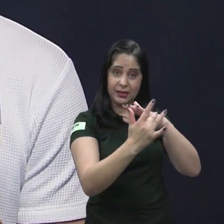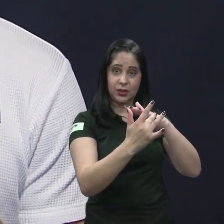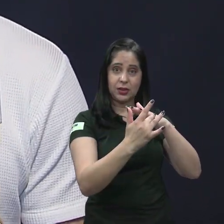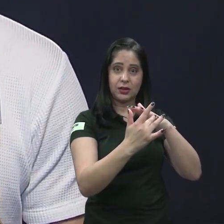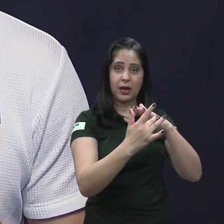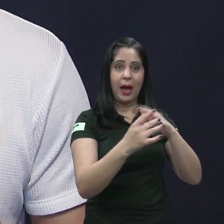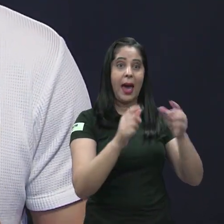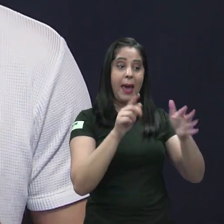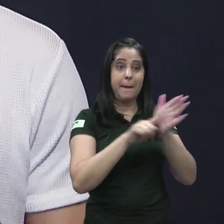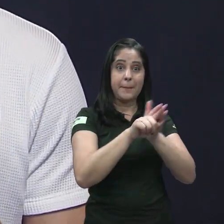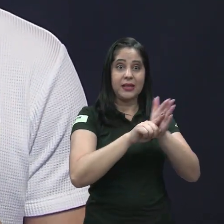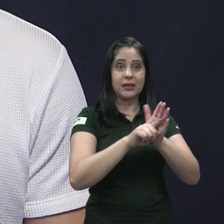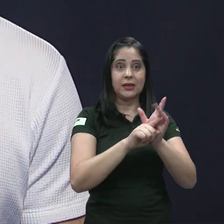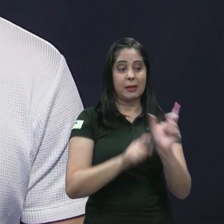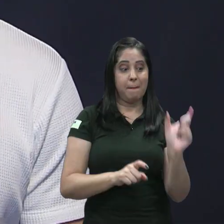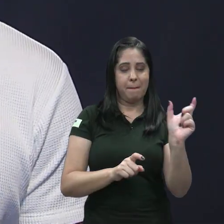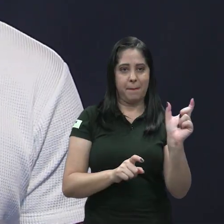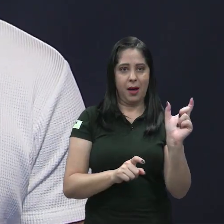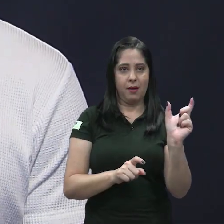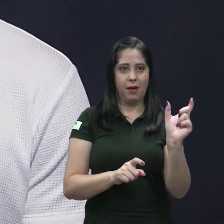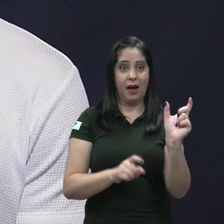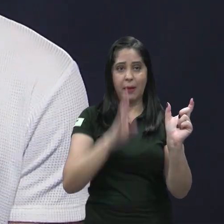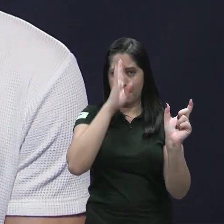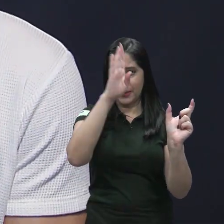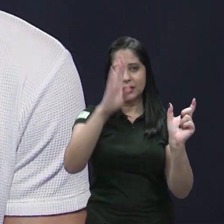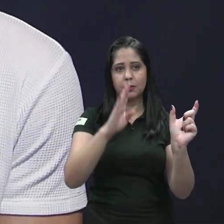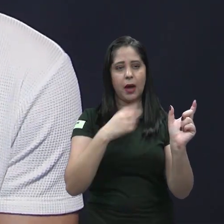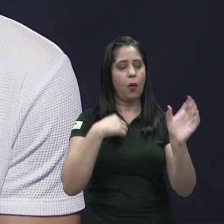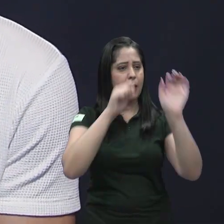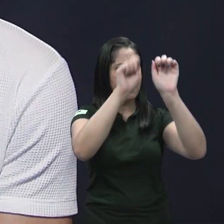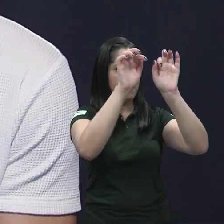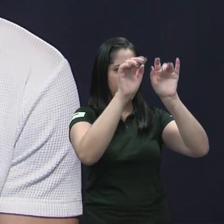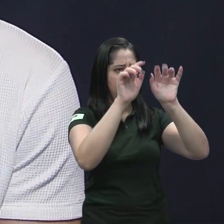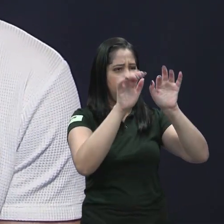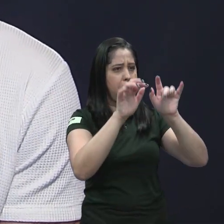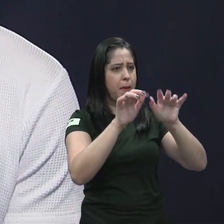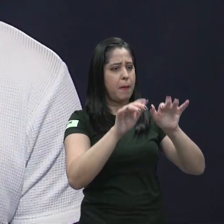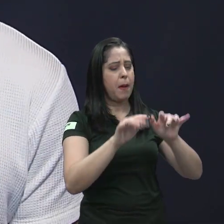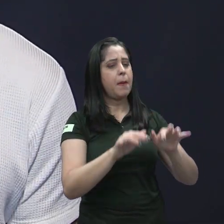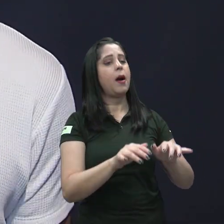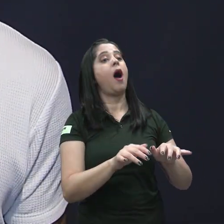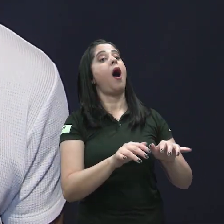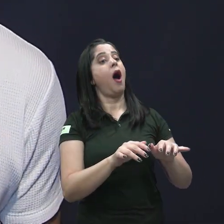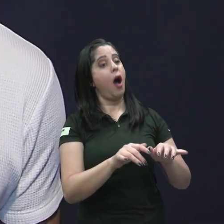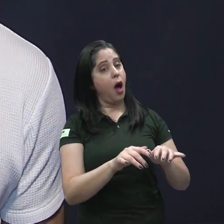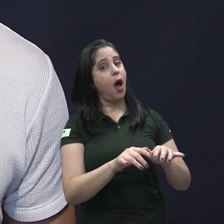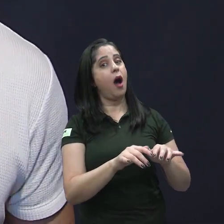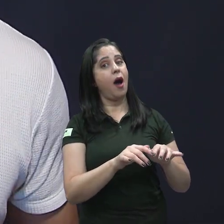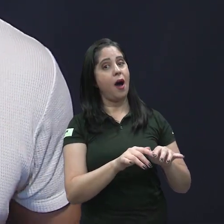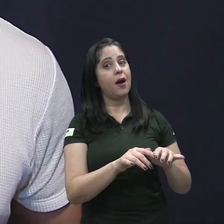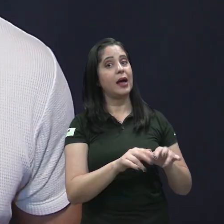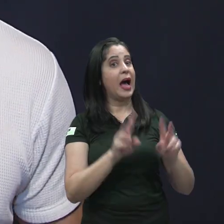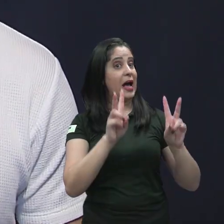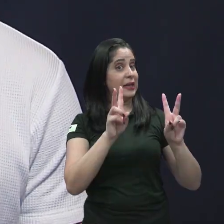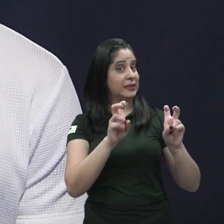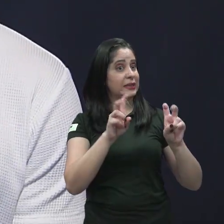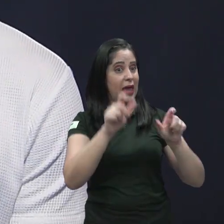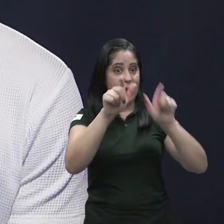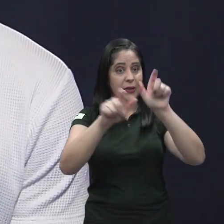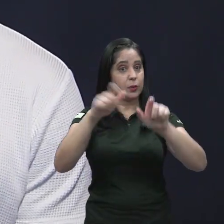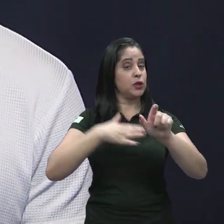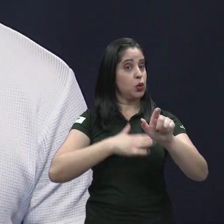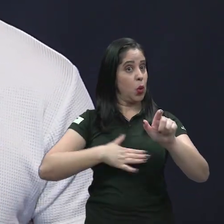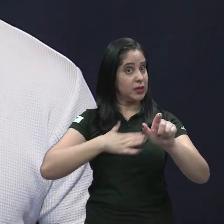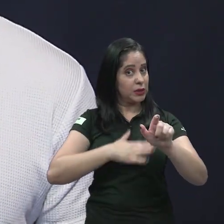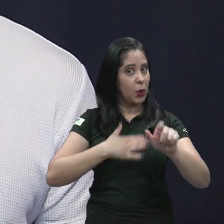e pesquisa palavras-chave do seu tema. Aí você vai ver o que já está sendo falado sobre esse tema e que já está viralizando. São temas que as pessoas gostam